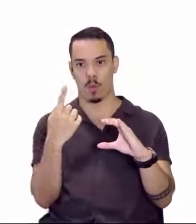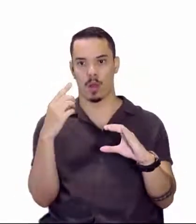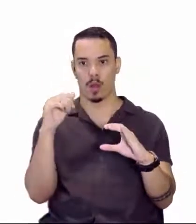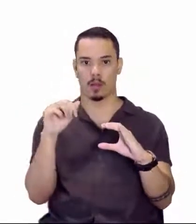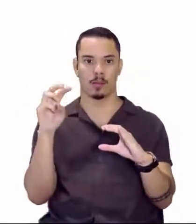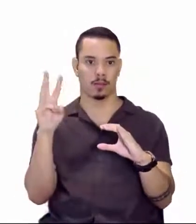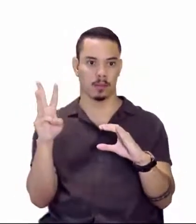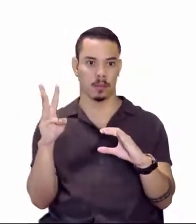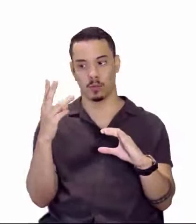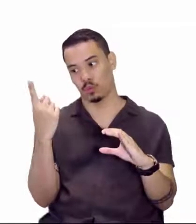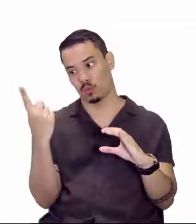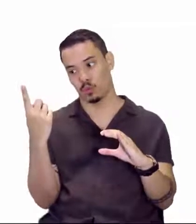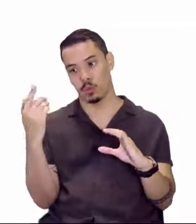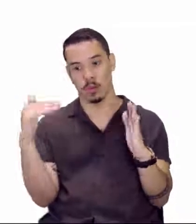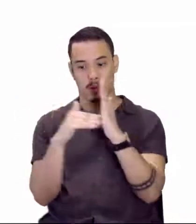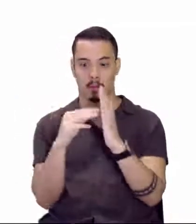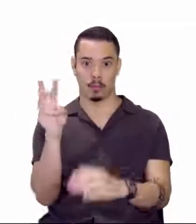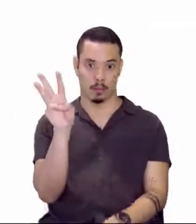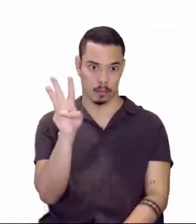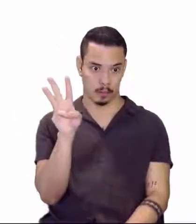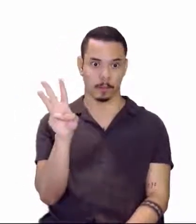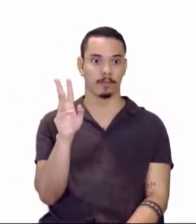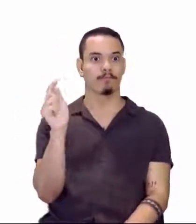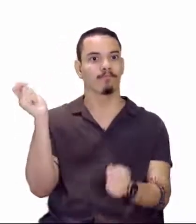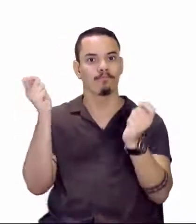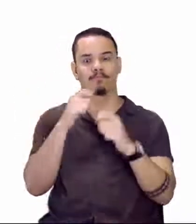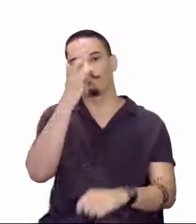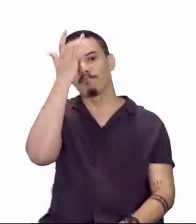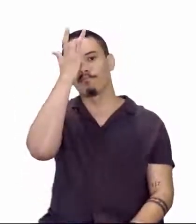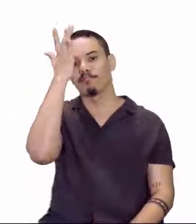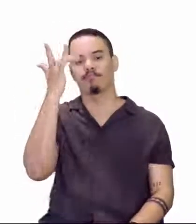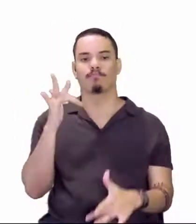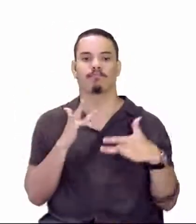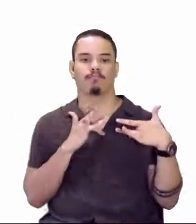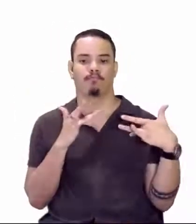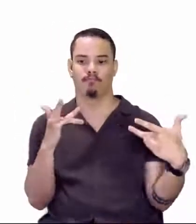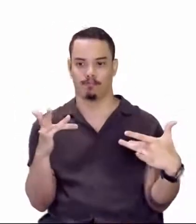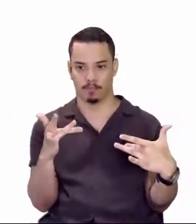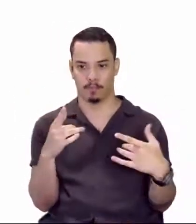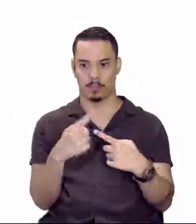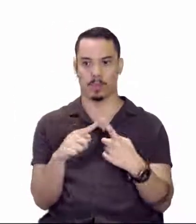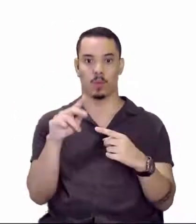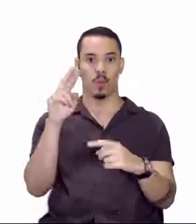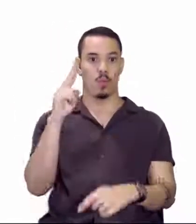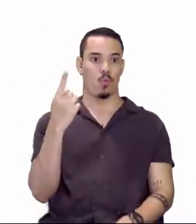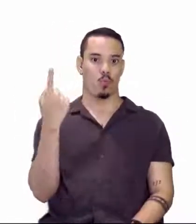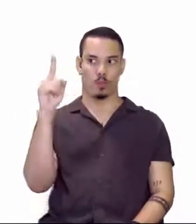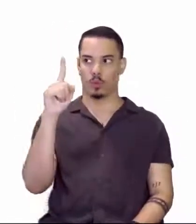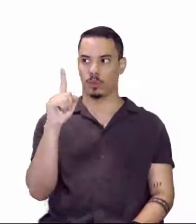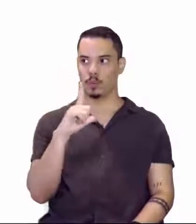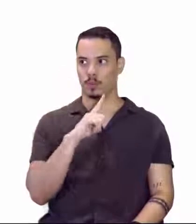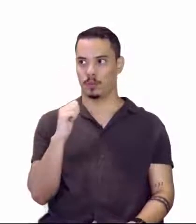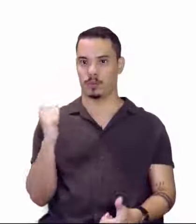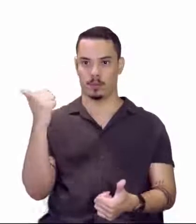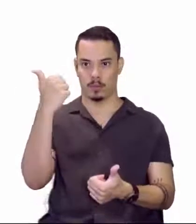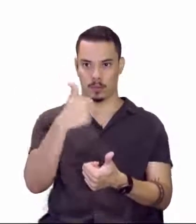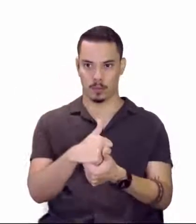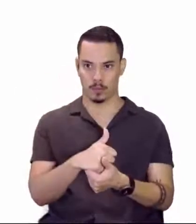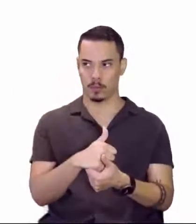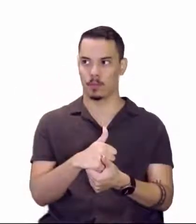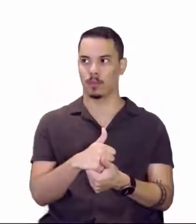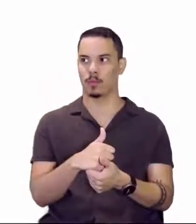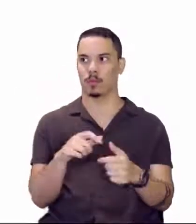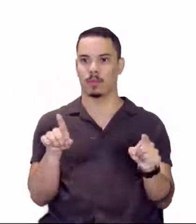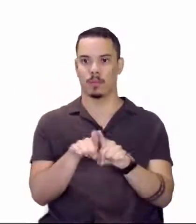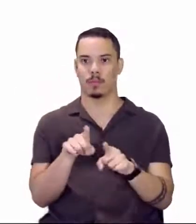elétrons, que facilitam ele doar para alguém, para que a sua penúltima camada passe a ser a última, com